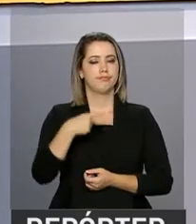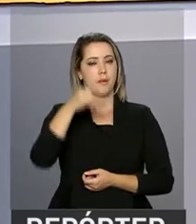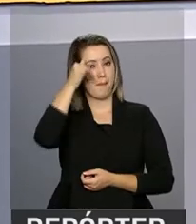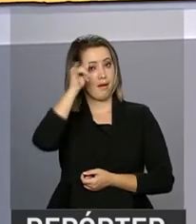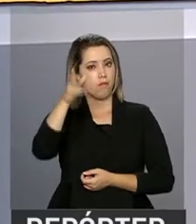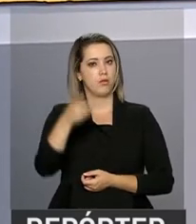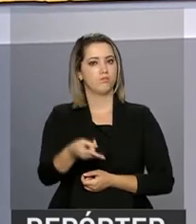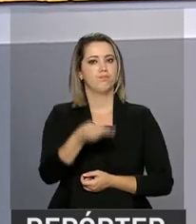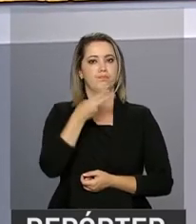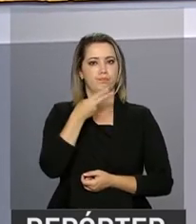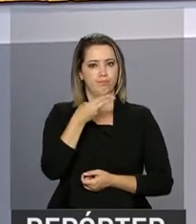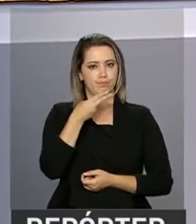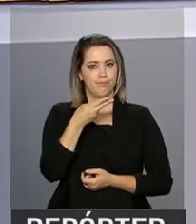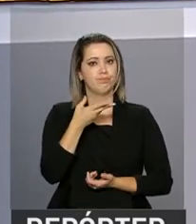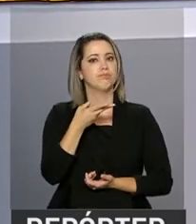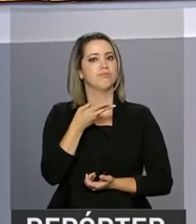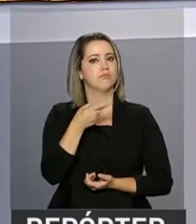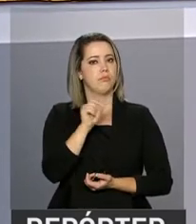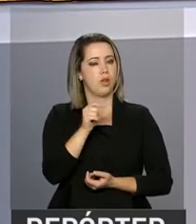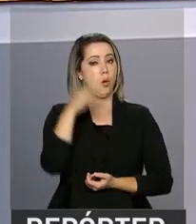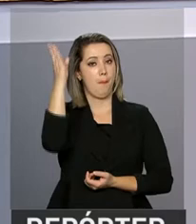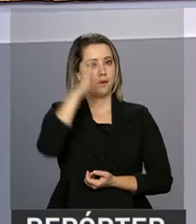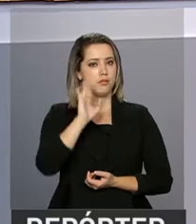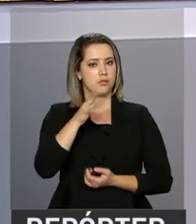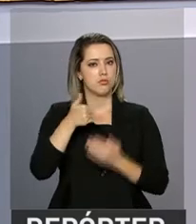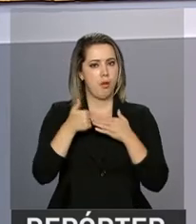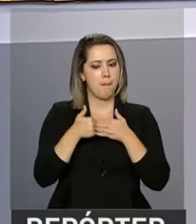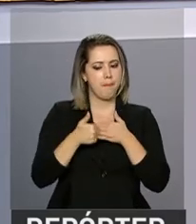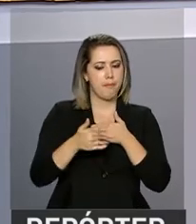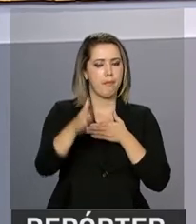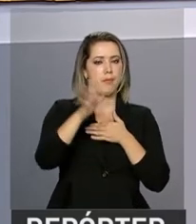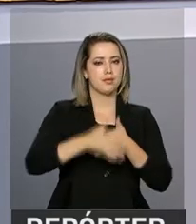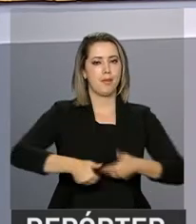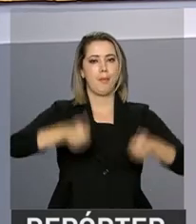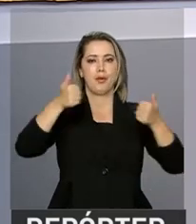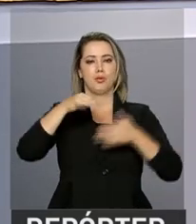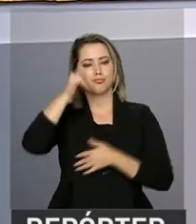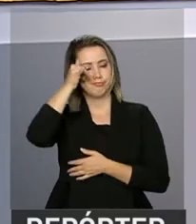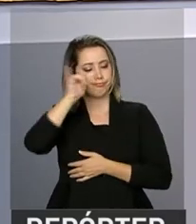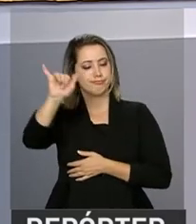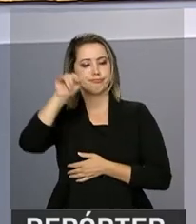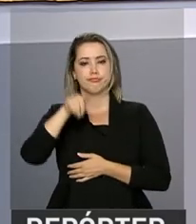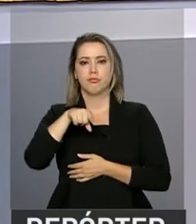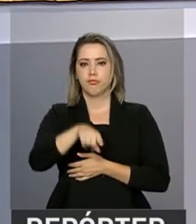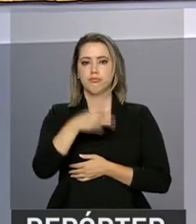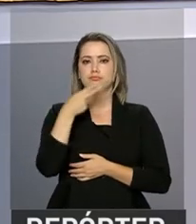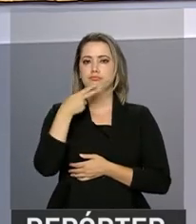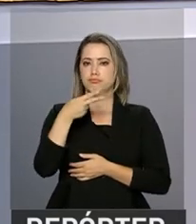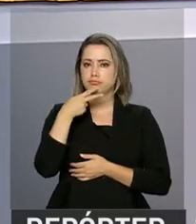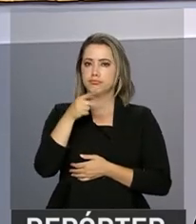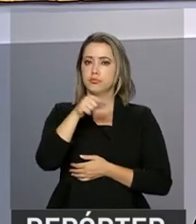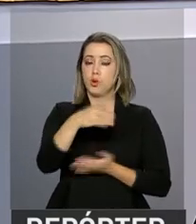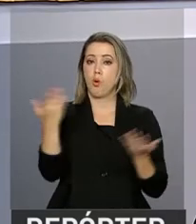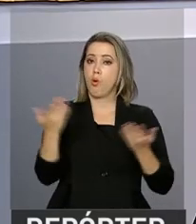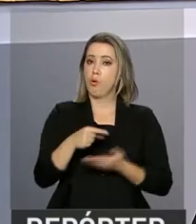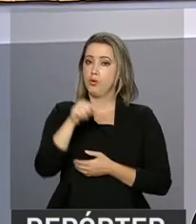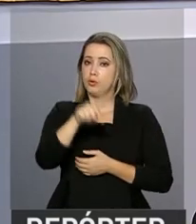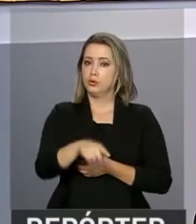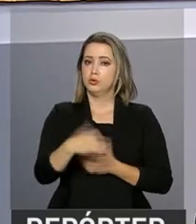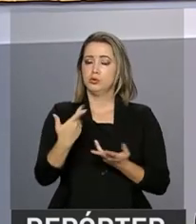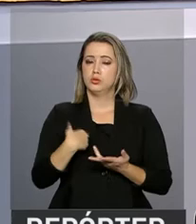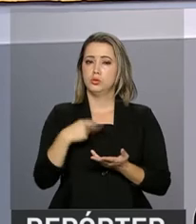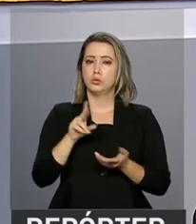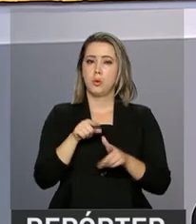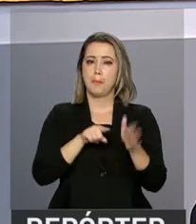tabagismo o brasil registra avanços importantes no combate a esse vício atualmente de acordo com levantamento feito pelo ministério